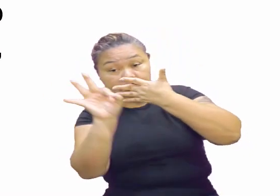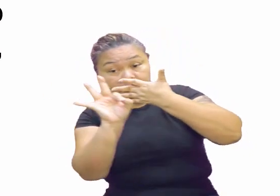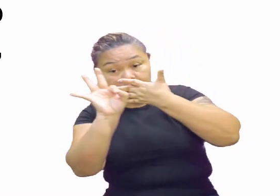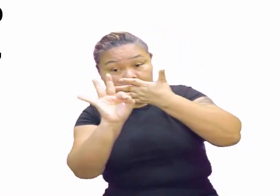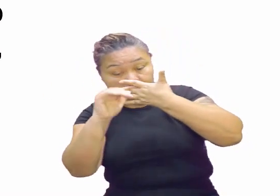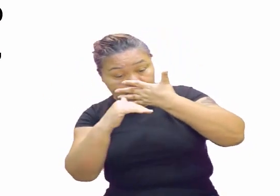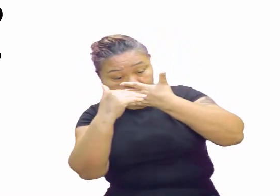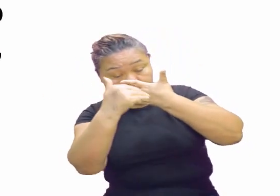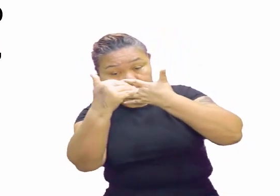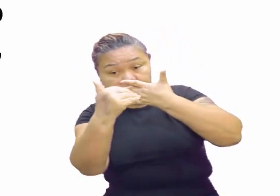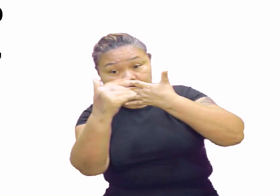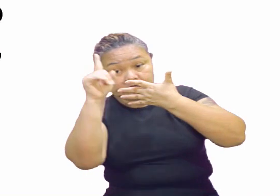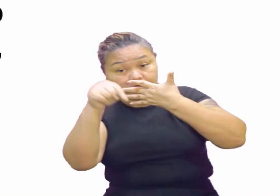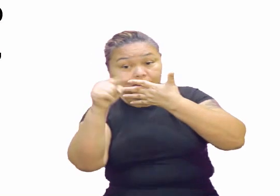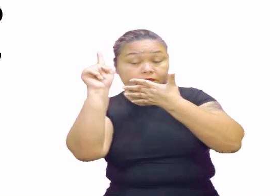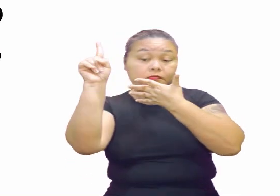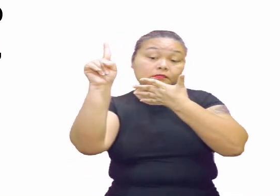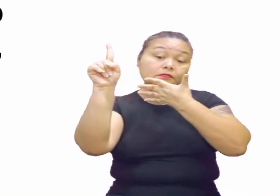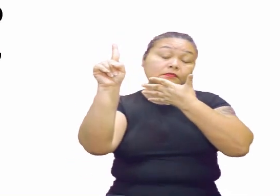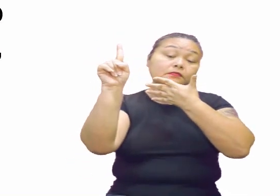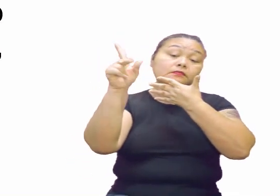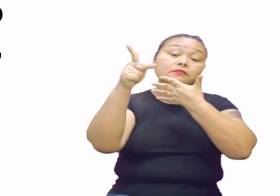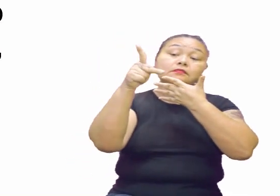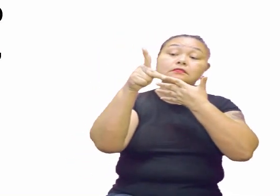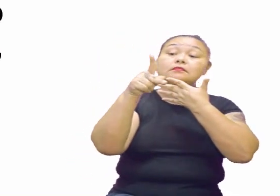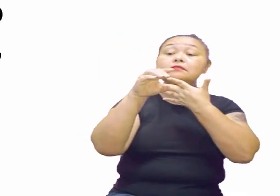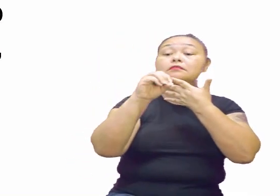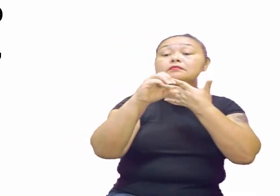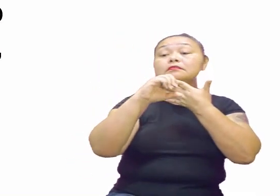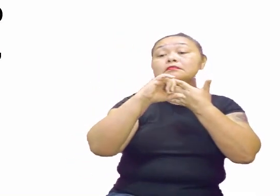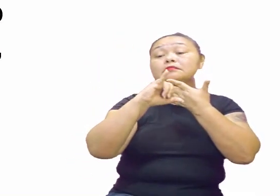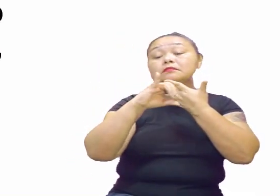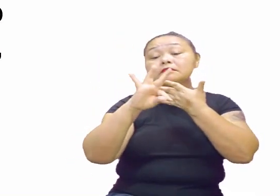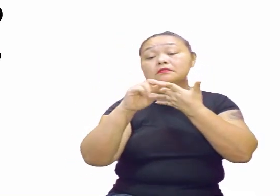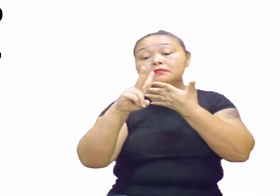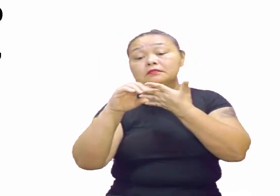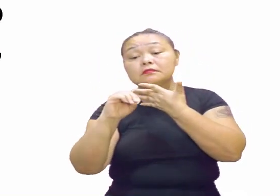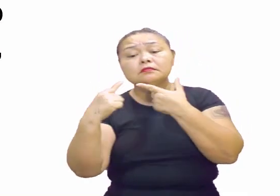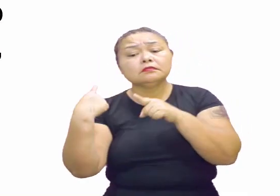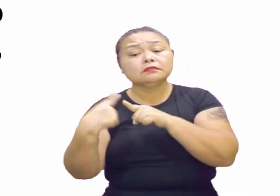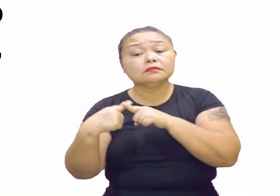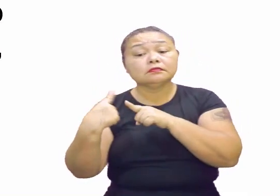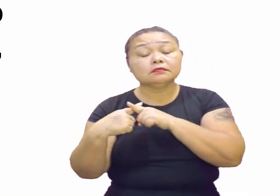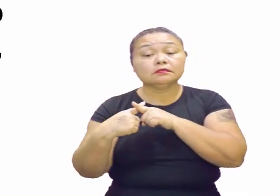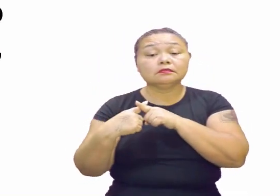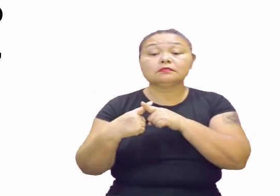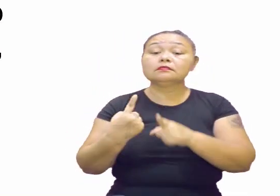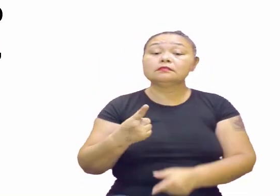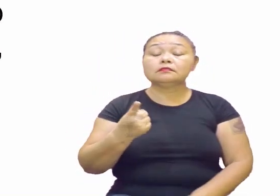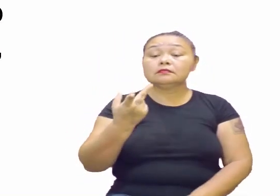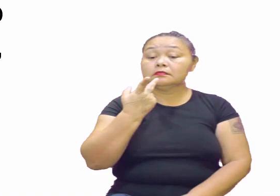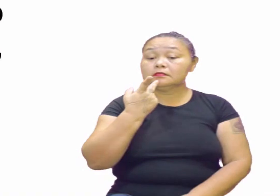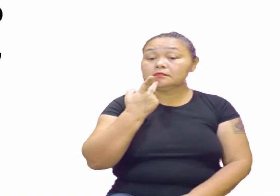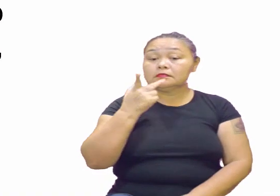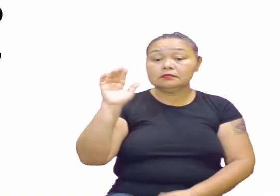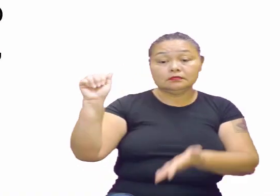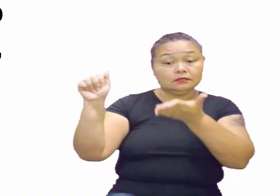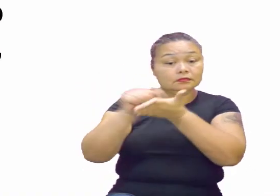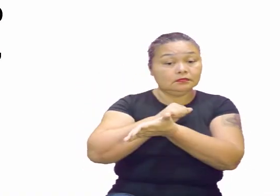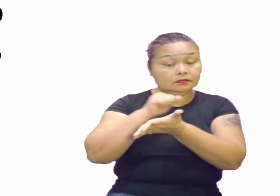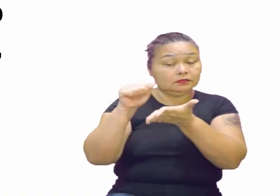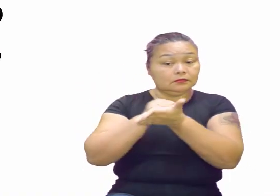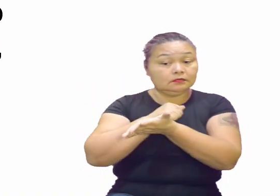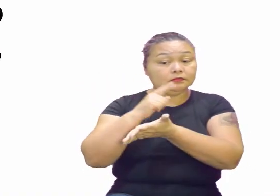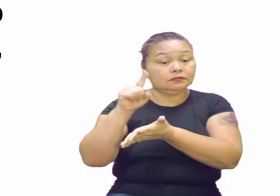ordem e progresso, é o lema positivismo. Por que, professor, o senhor diz isso? Eu vou limpar aqui